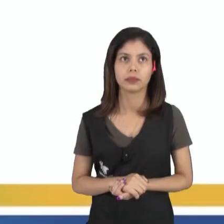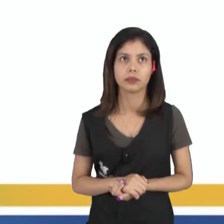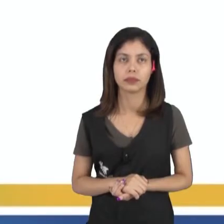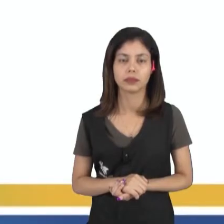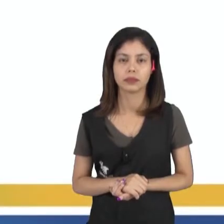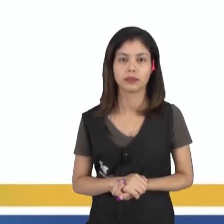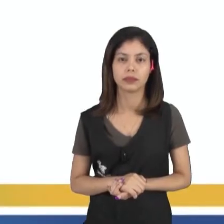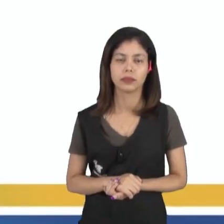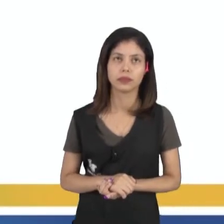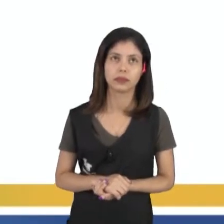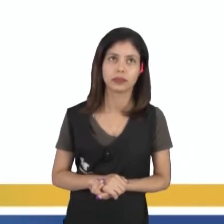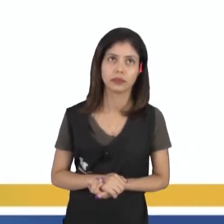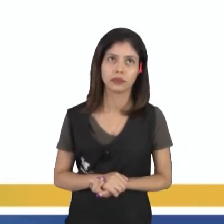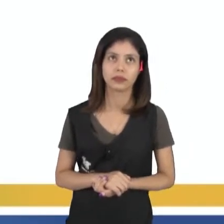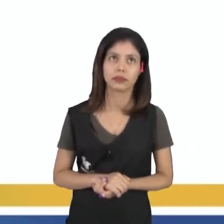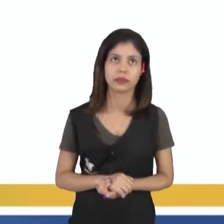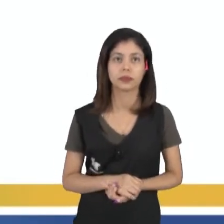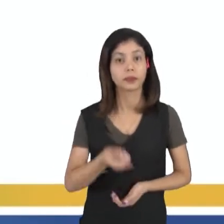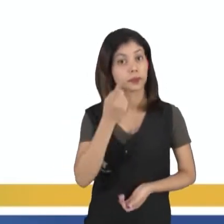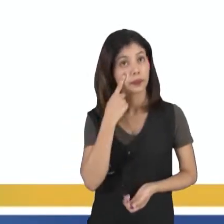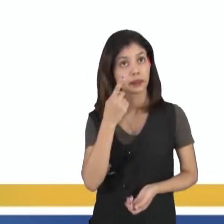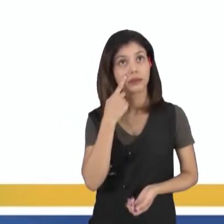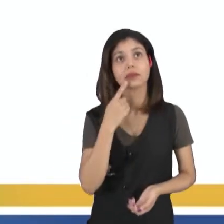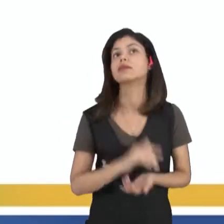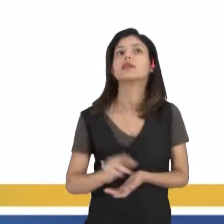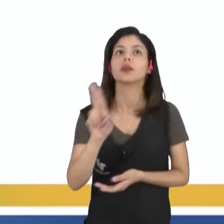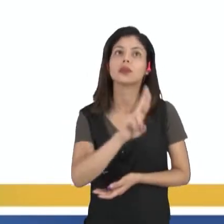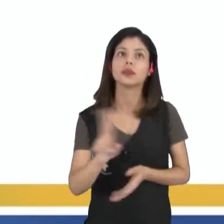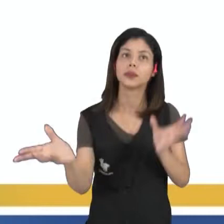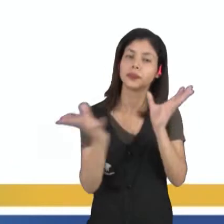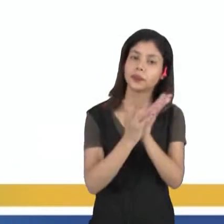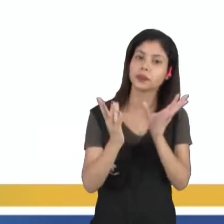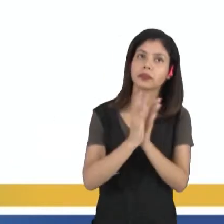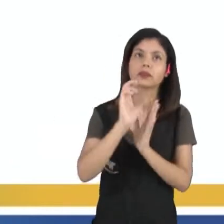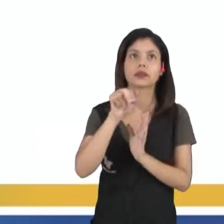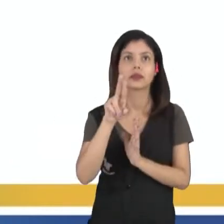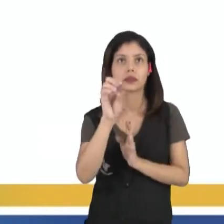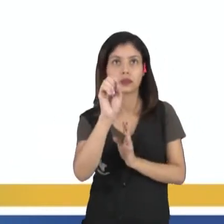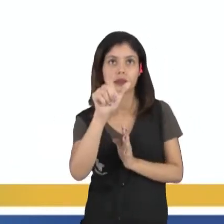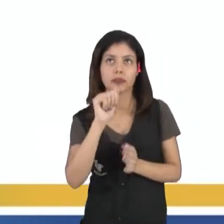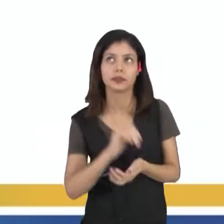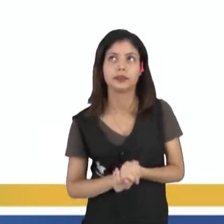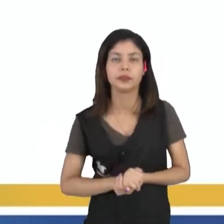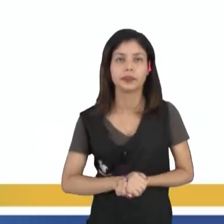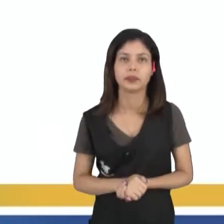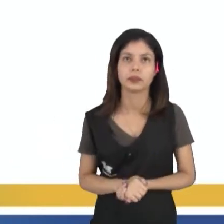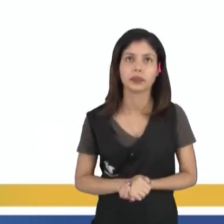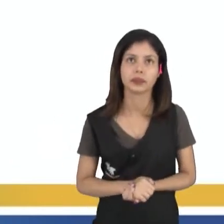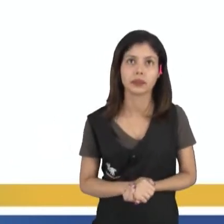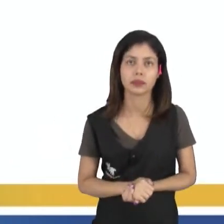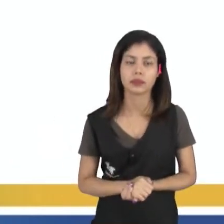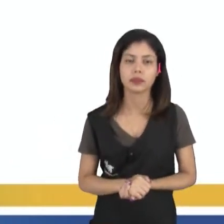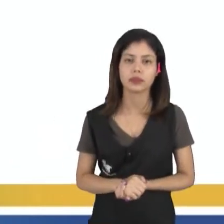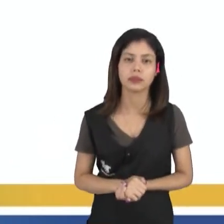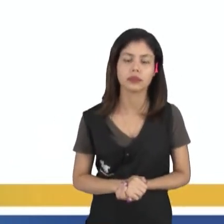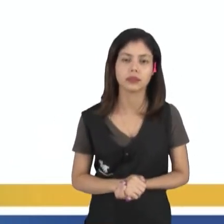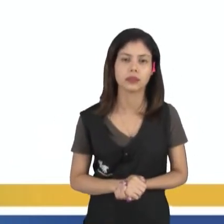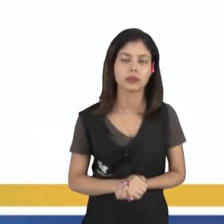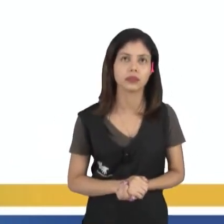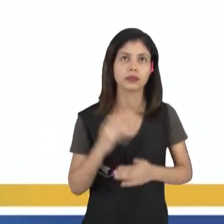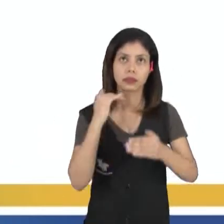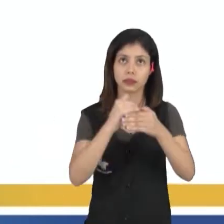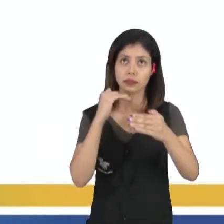Vamos para a próxima. Observe o uso da conjunção da